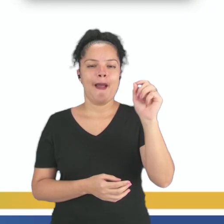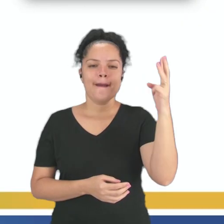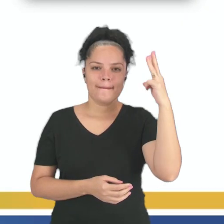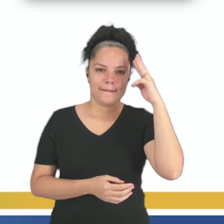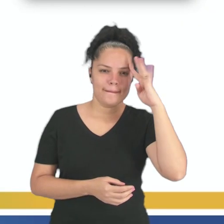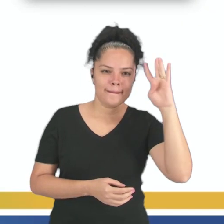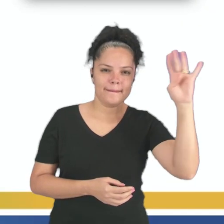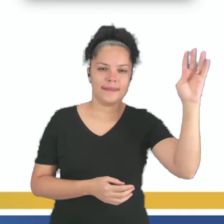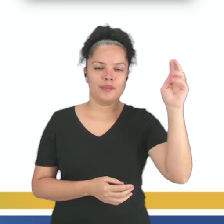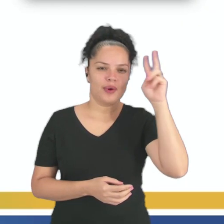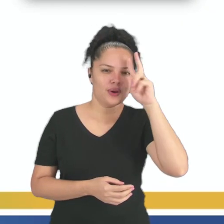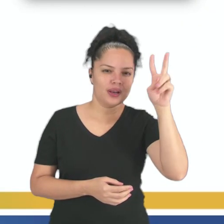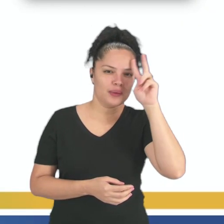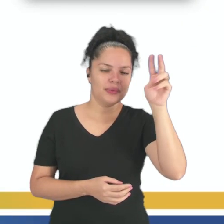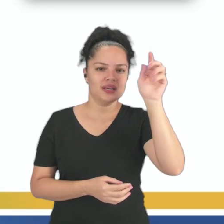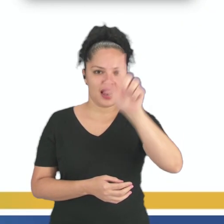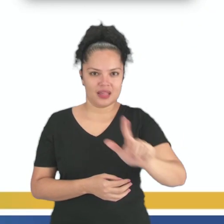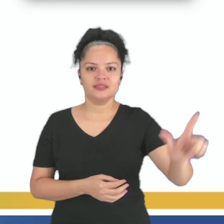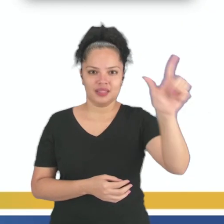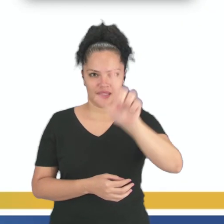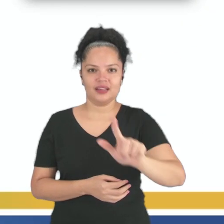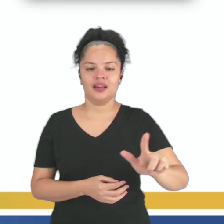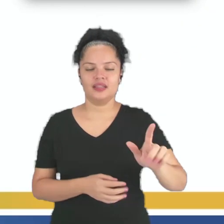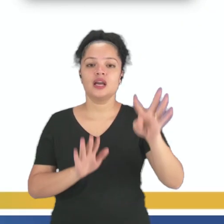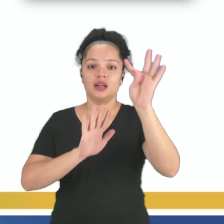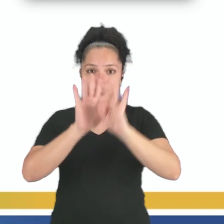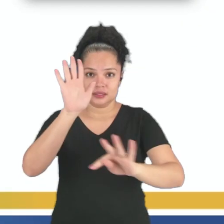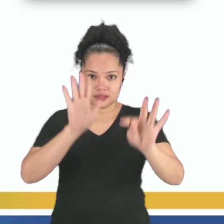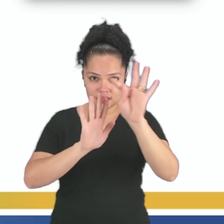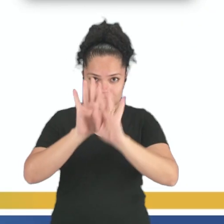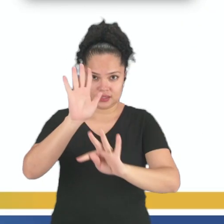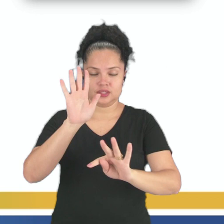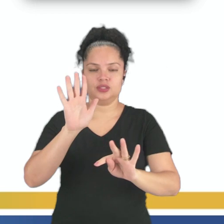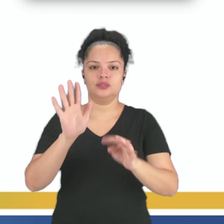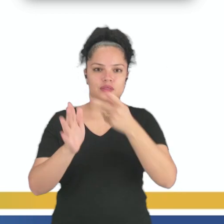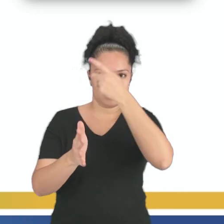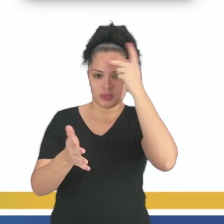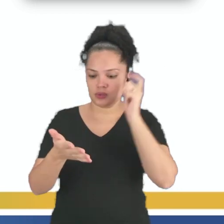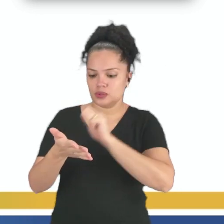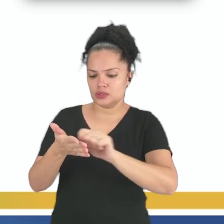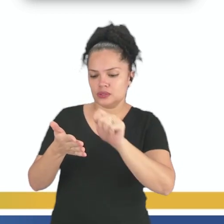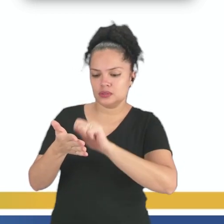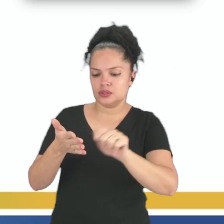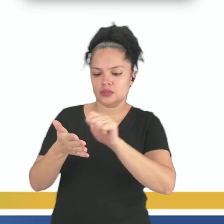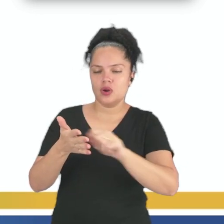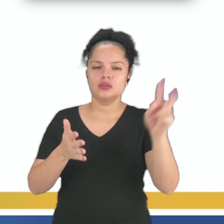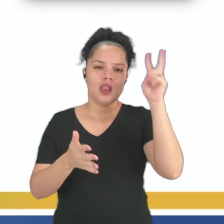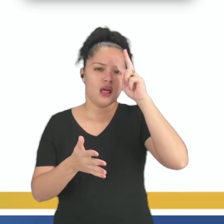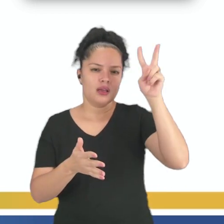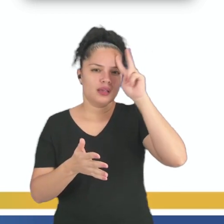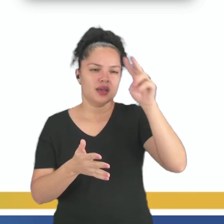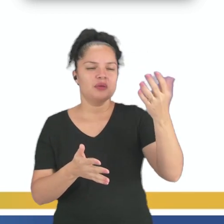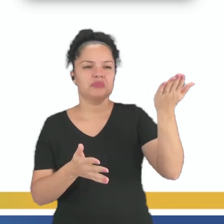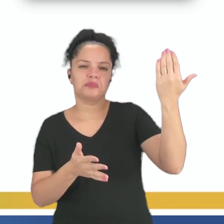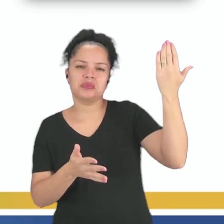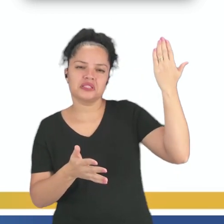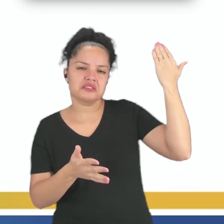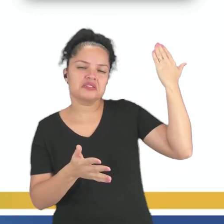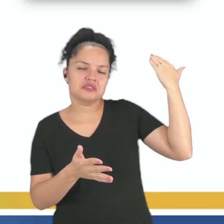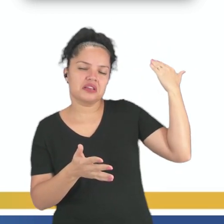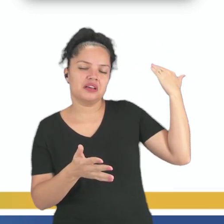literárias. Memórias literárias são textos em que escritores revivem uma época por meio de